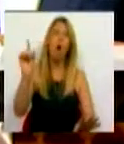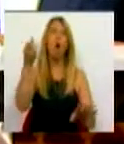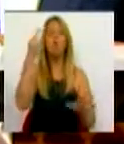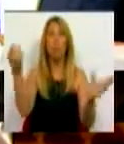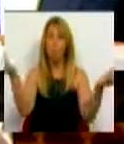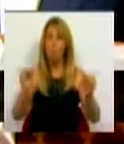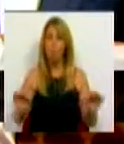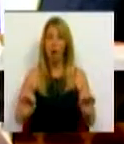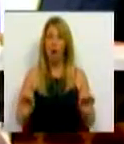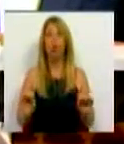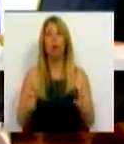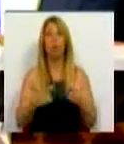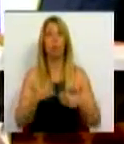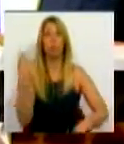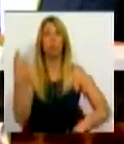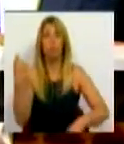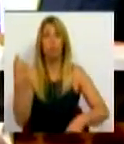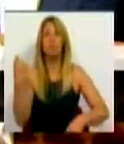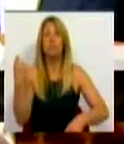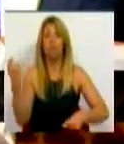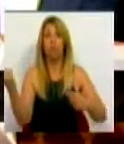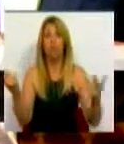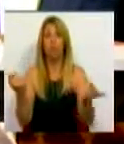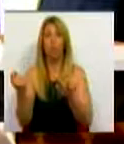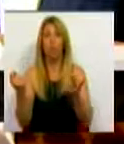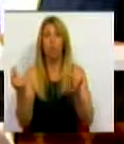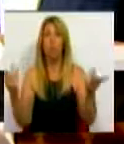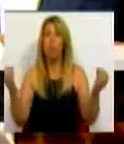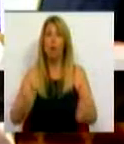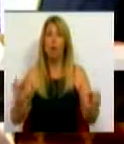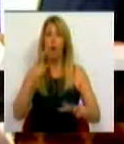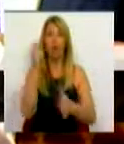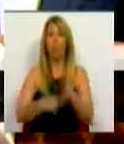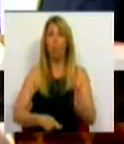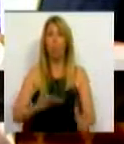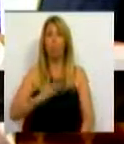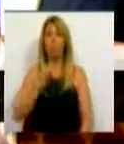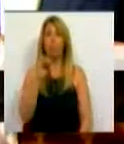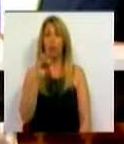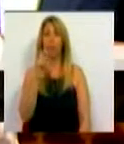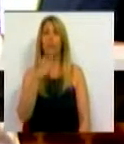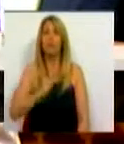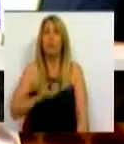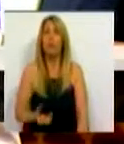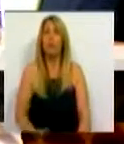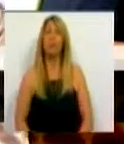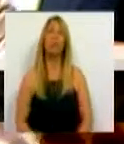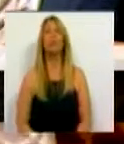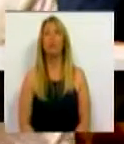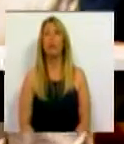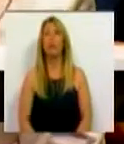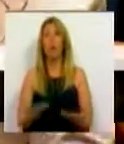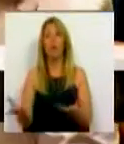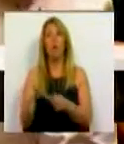normas fiscais e as normas contabilísticas, não existiriam impostos diferidos. A